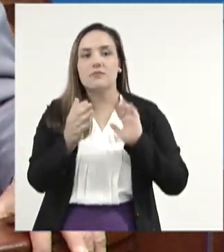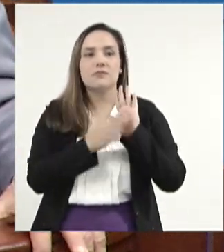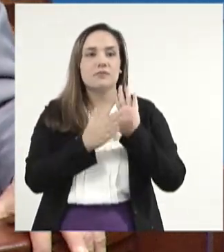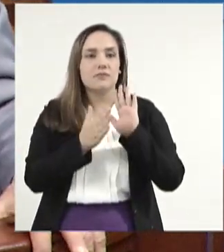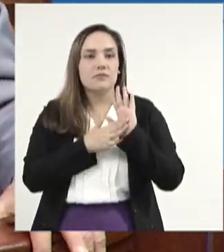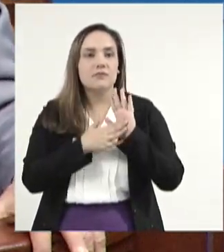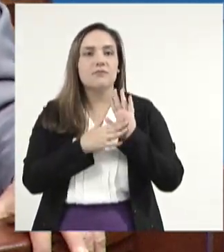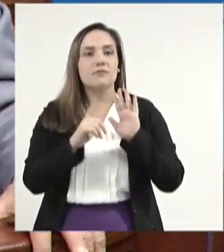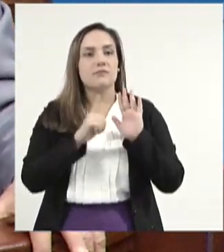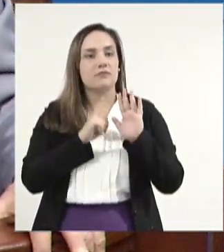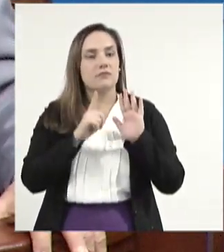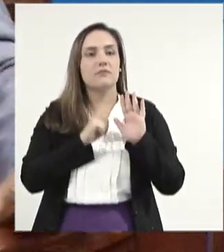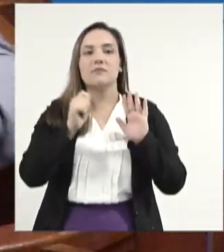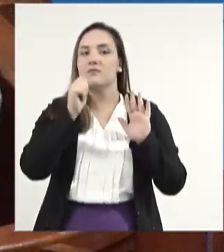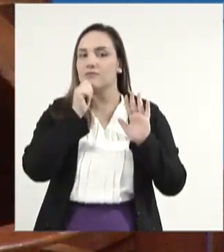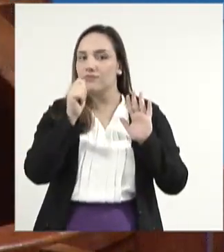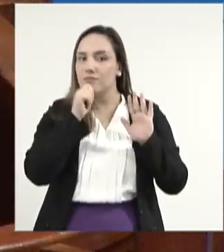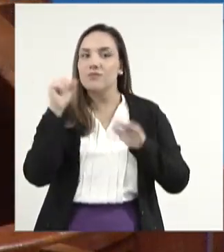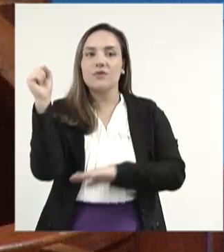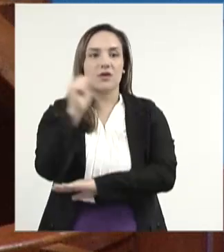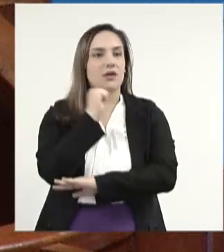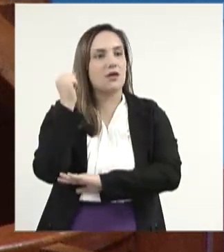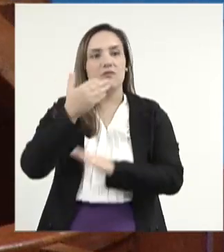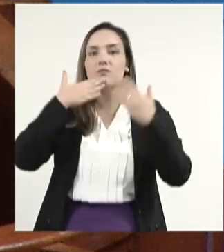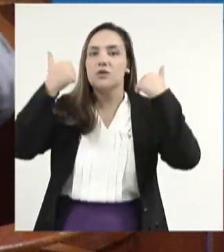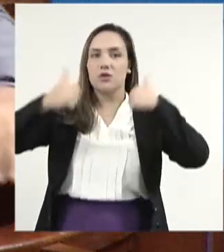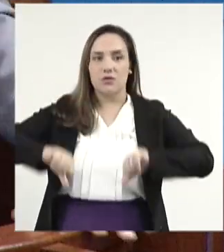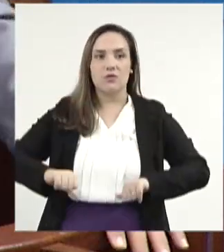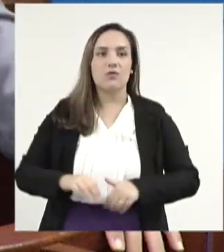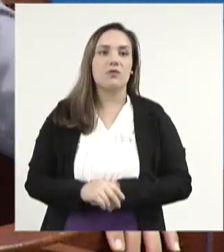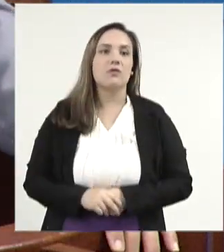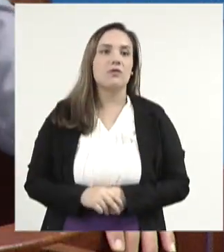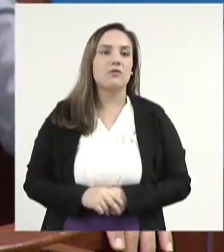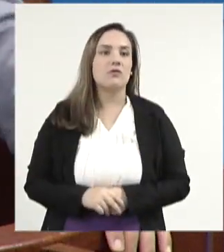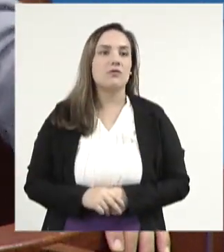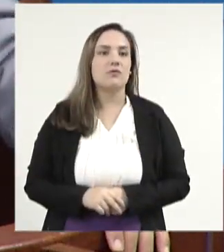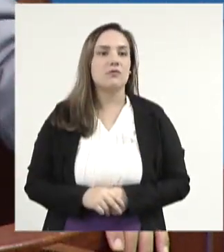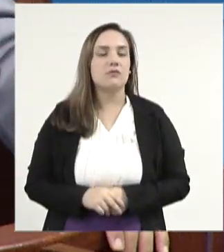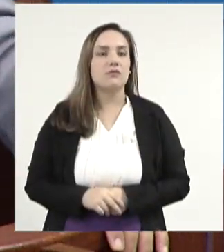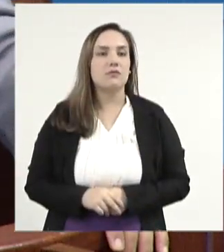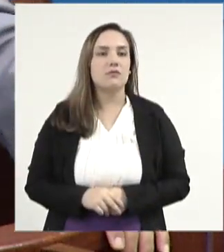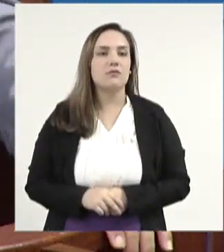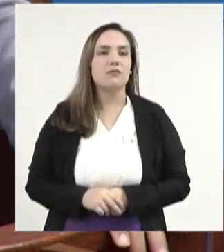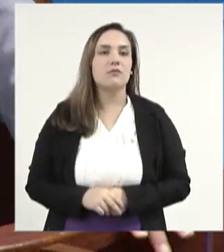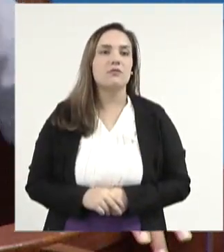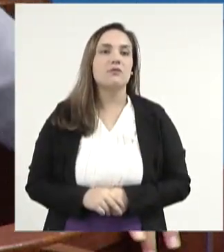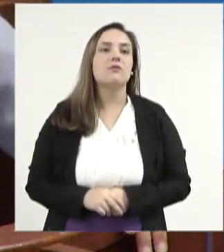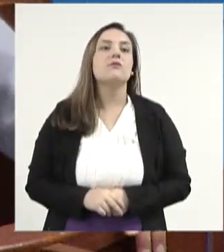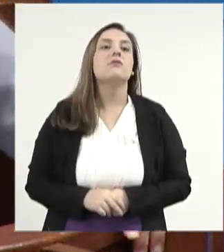visualizando, ainda irá se agravar muito mais. John